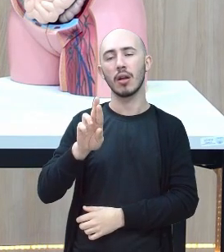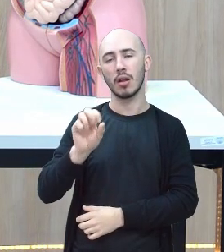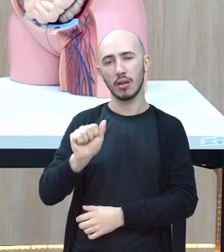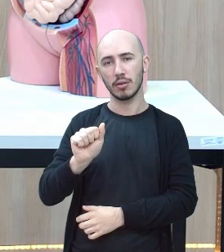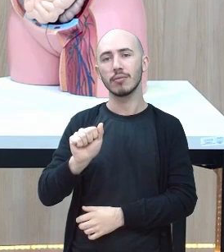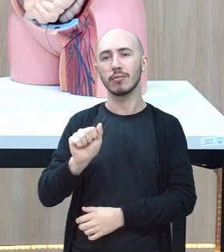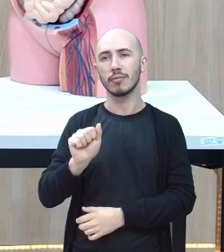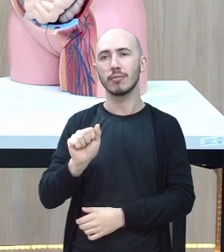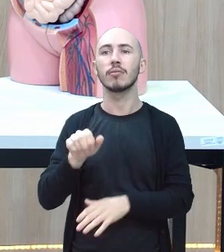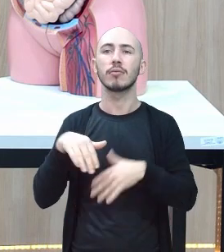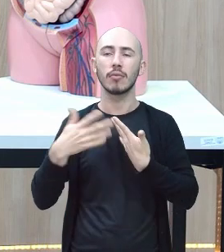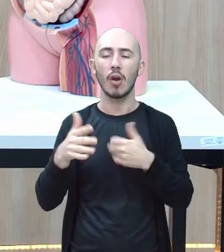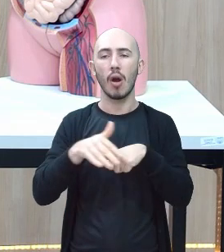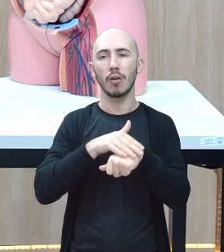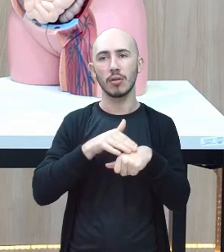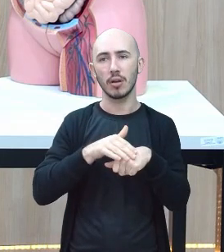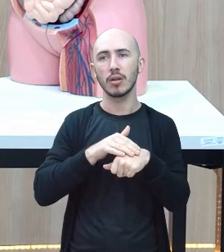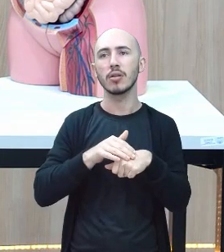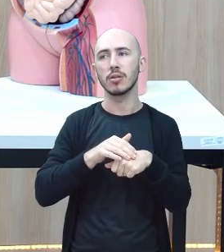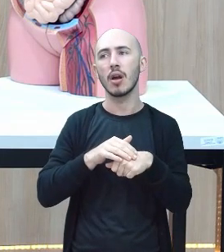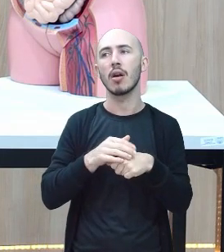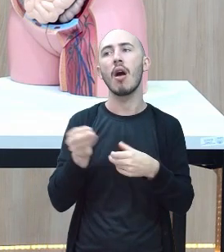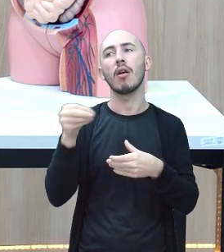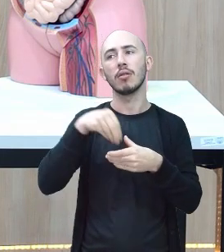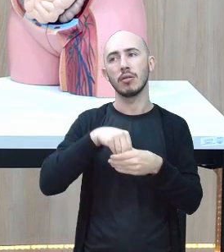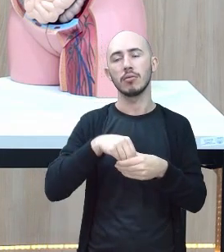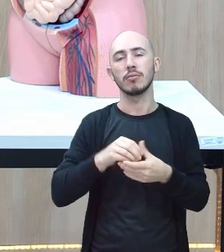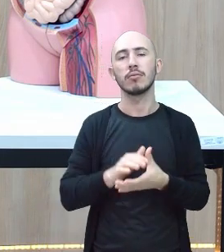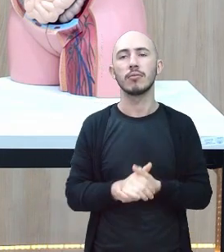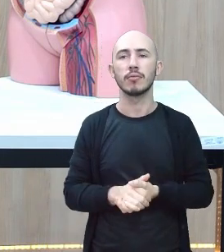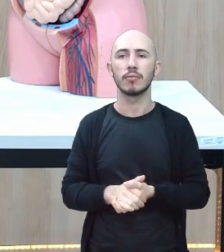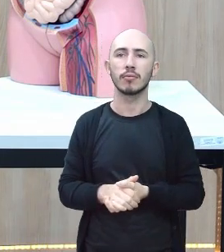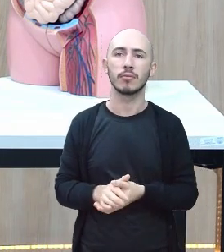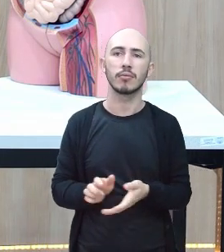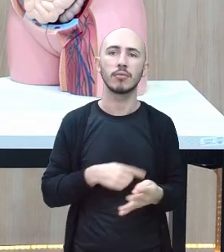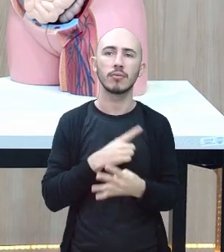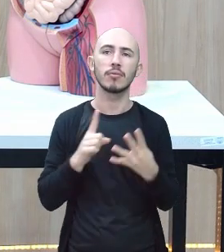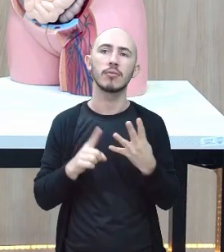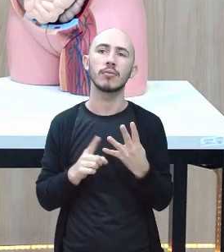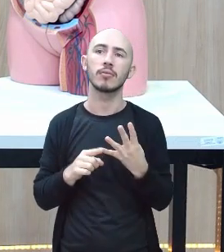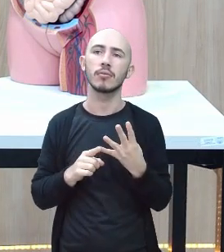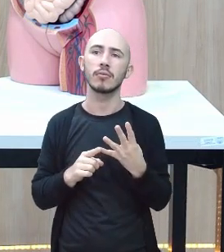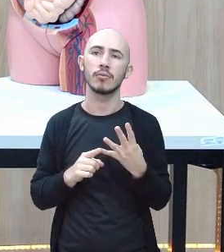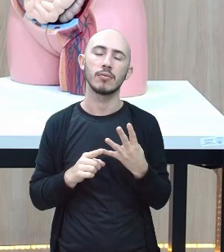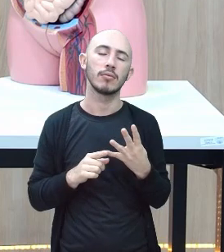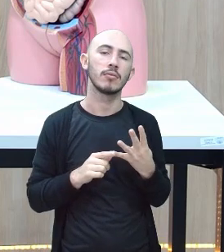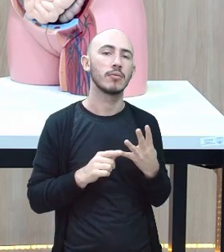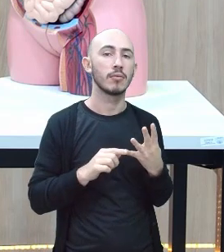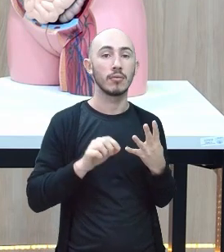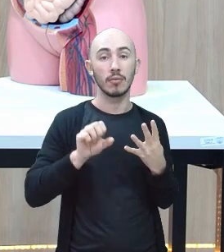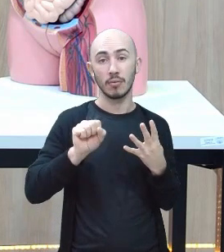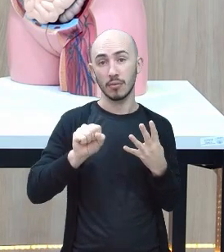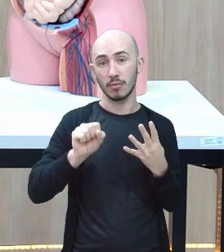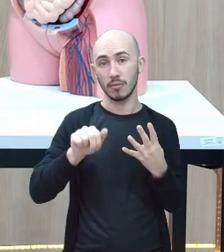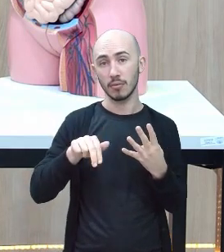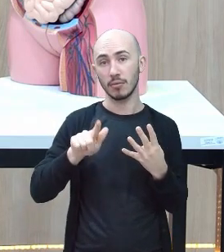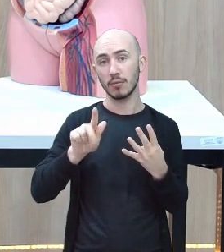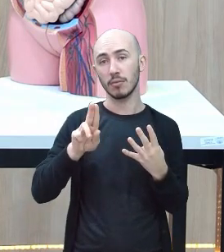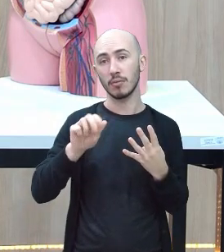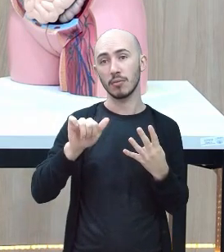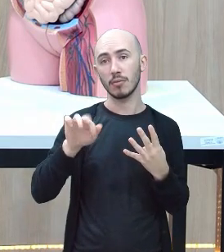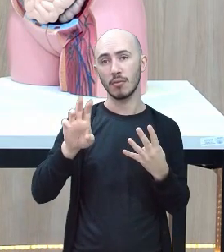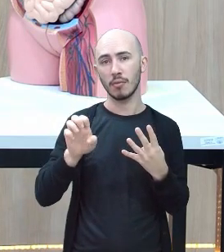armazenar gordura, é um tecido conjuntivo e adiposo. O tecido sanguíneo, né, é formado